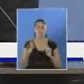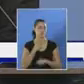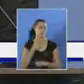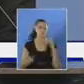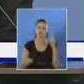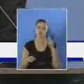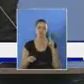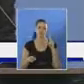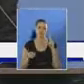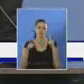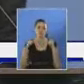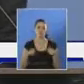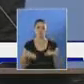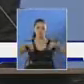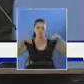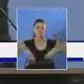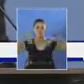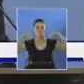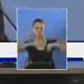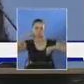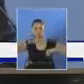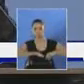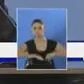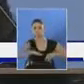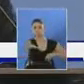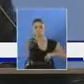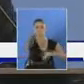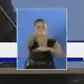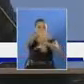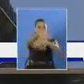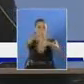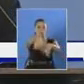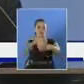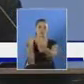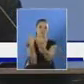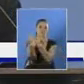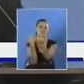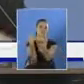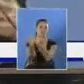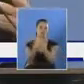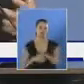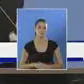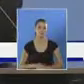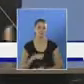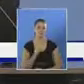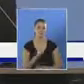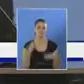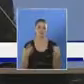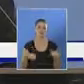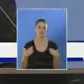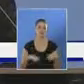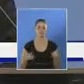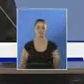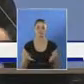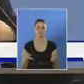àquele gramado que vai chegar lá na Avenida aqui da BAM. E agora nós precisamos, então,